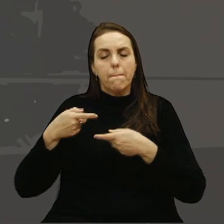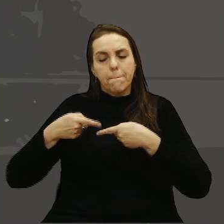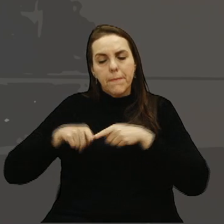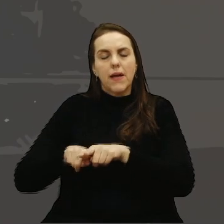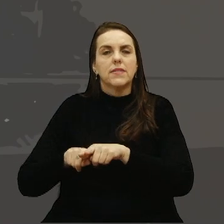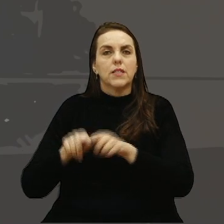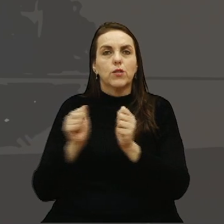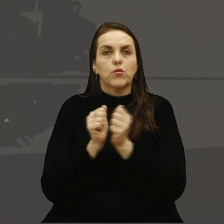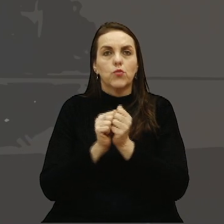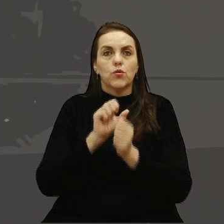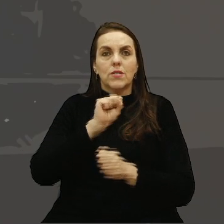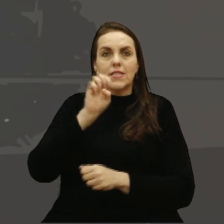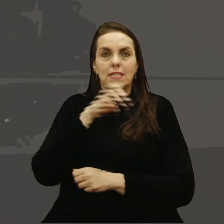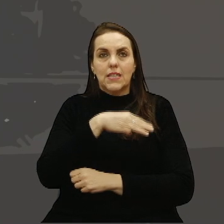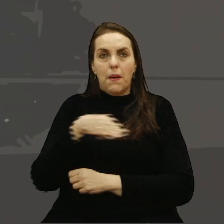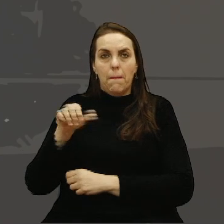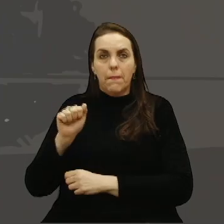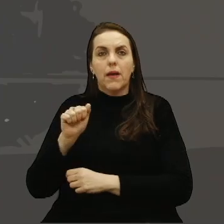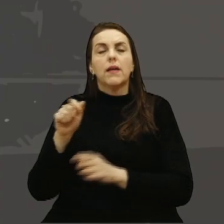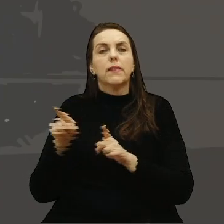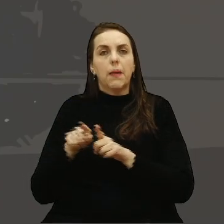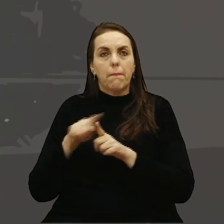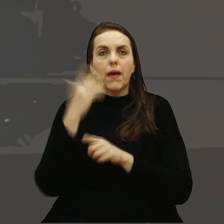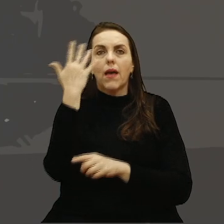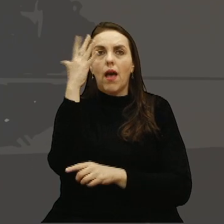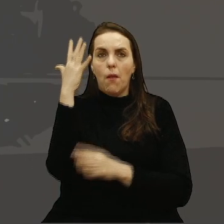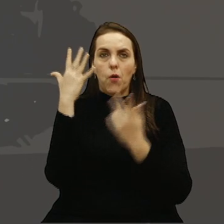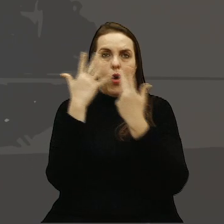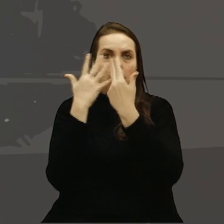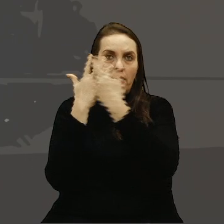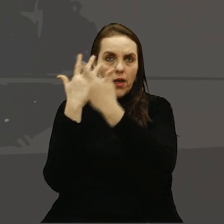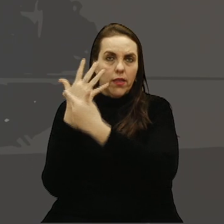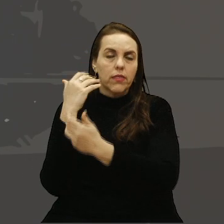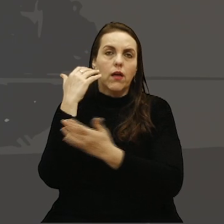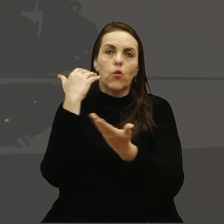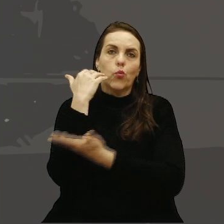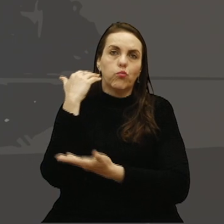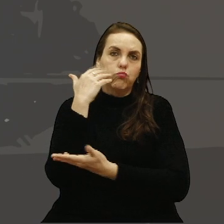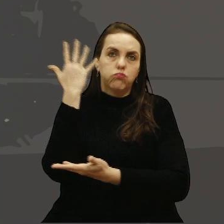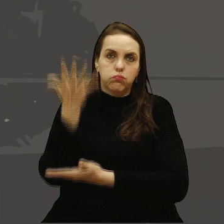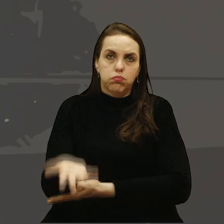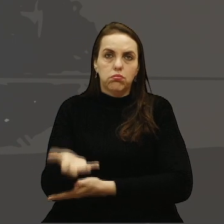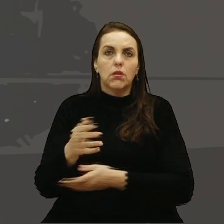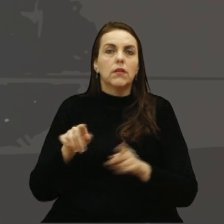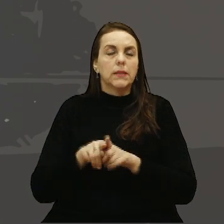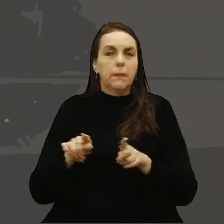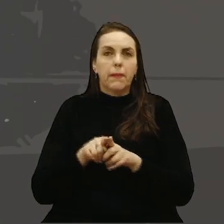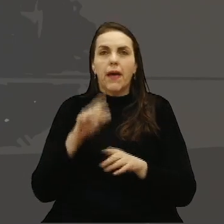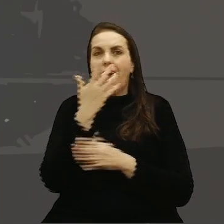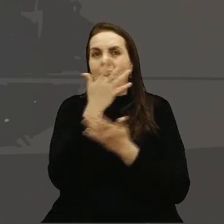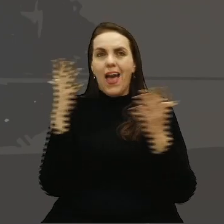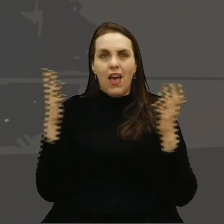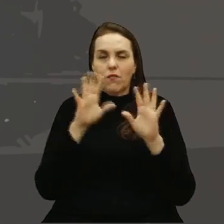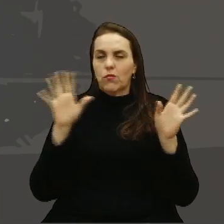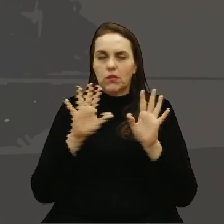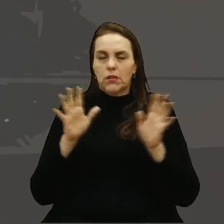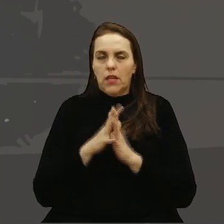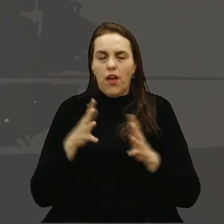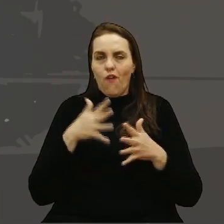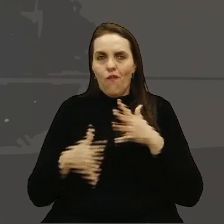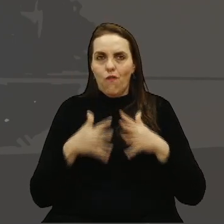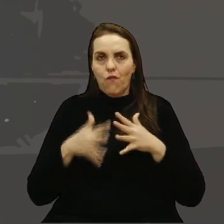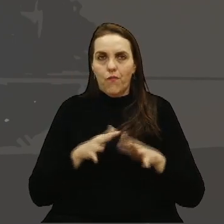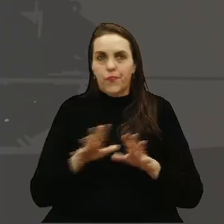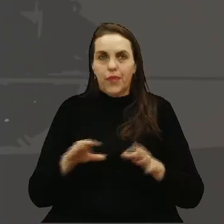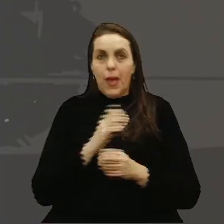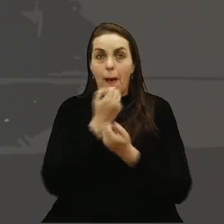fazer também a poda, né, a supressão de algumas árvores ali que não tenham uma implicação ambiental. Então, fica aqui os registros,